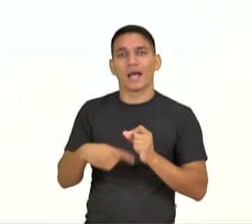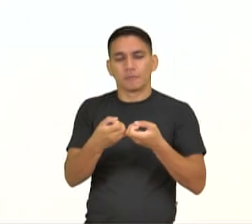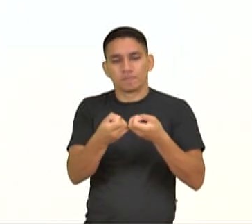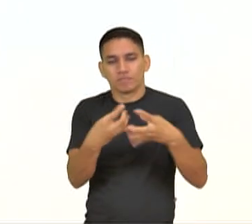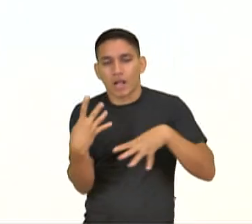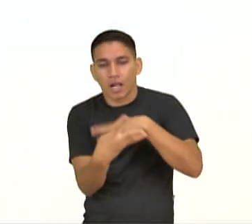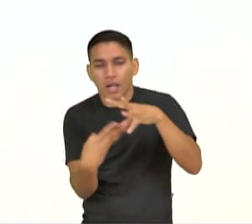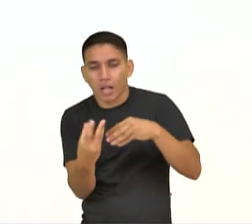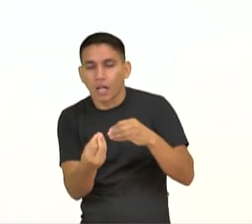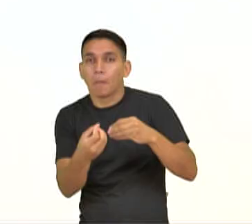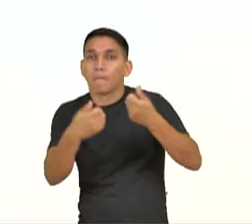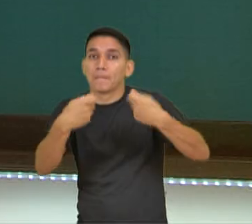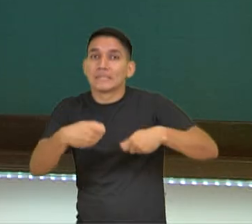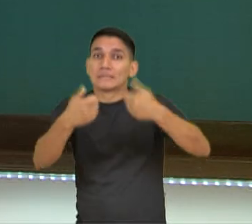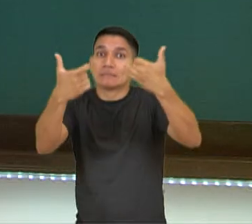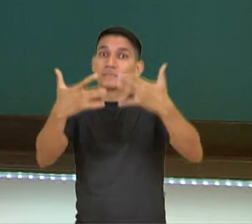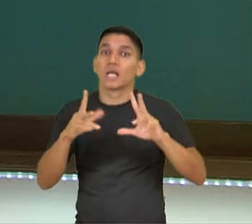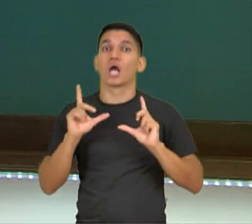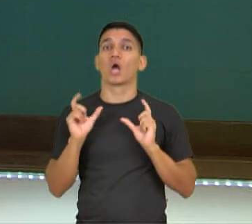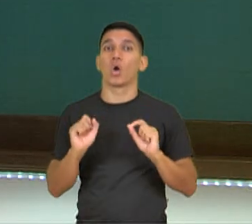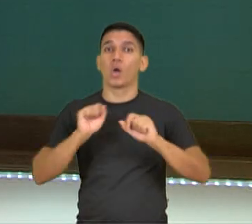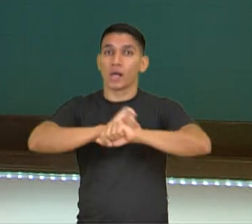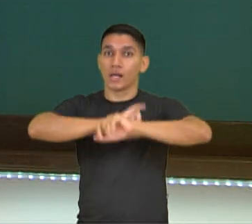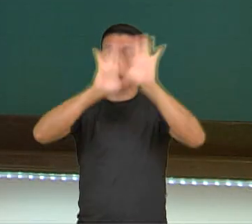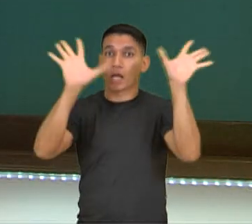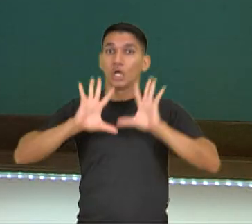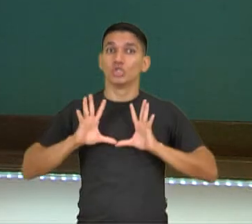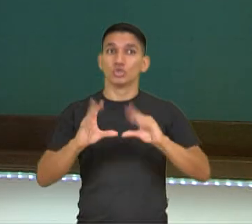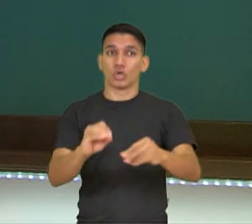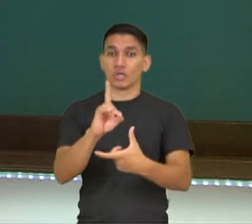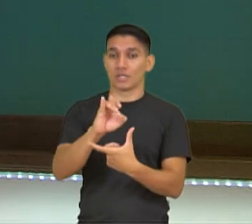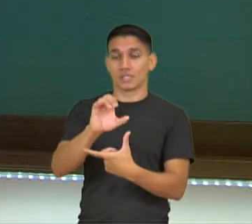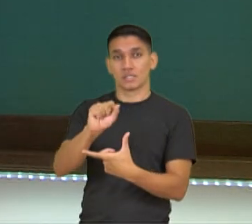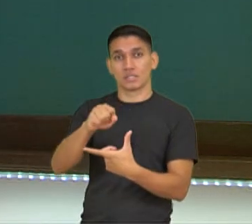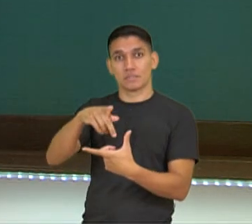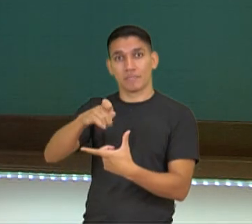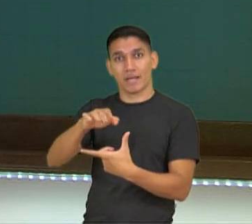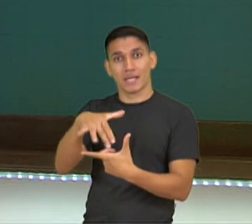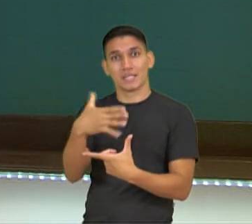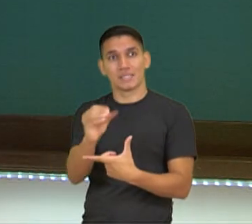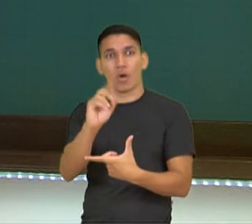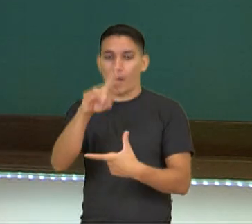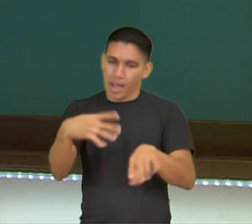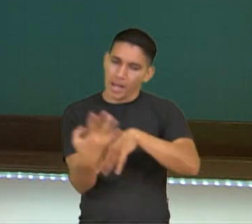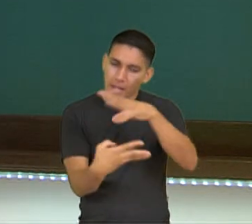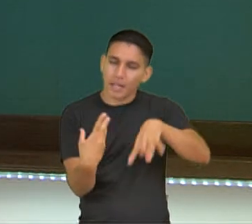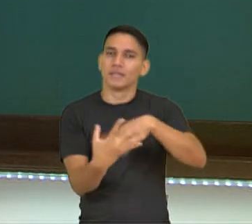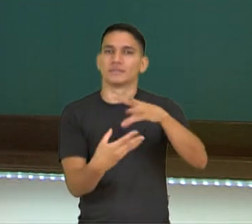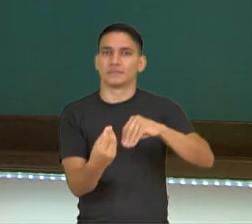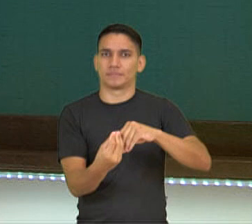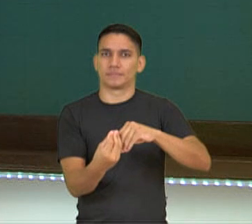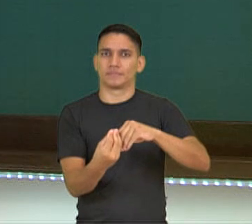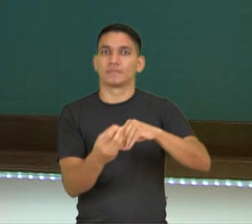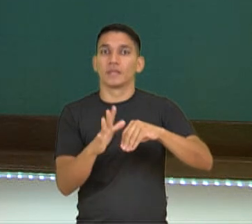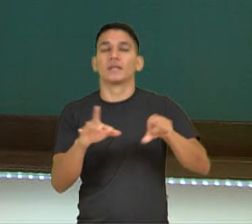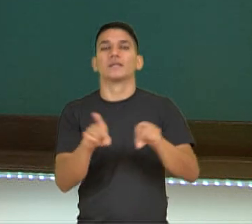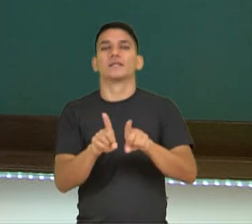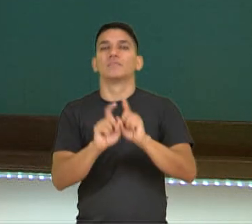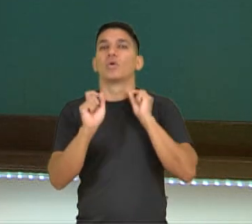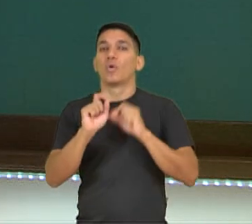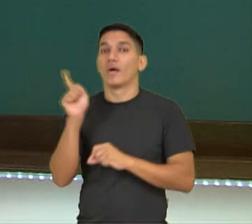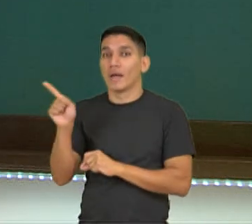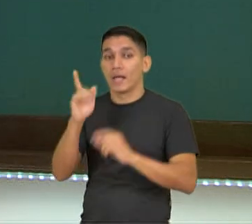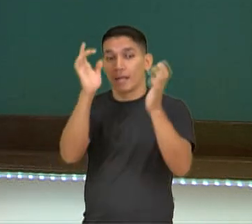nós precisamos definir e deixar bem claro que toda dispersão é uma mistura, tá bem? E ainda, elas